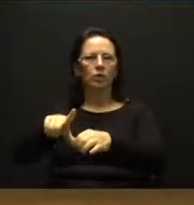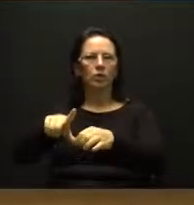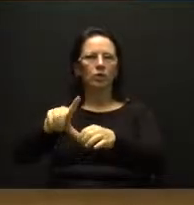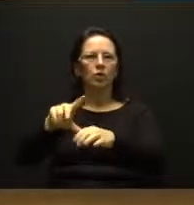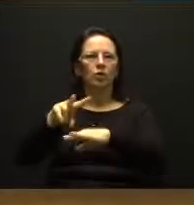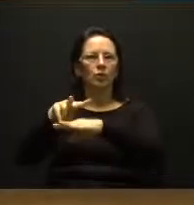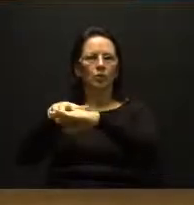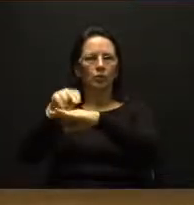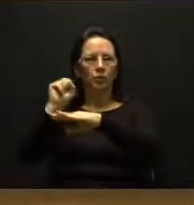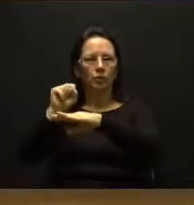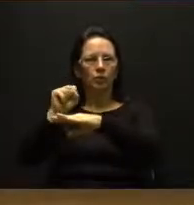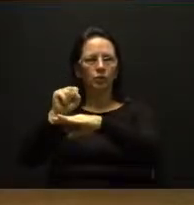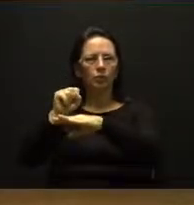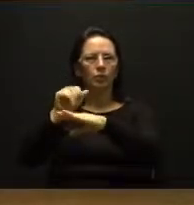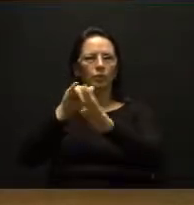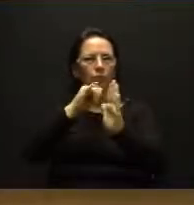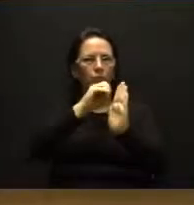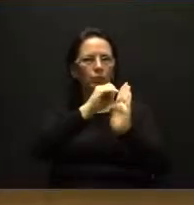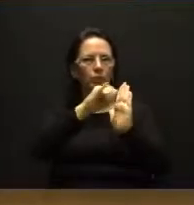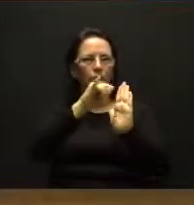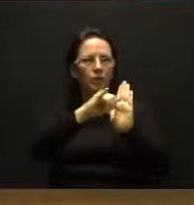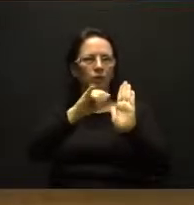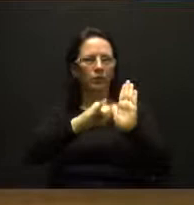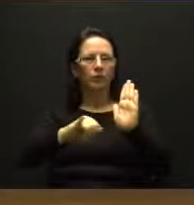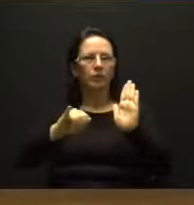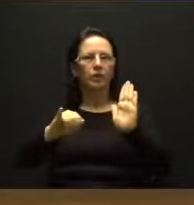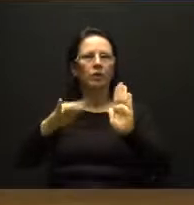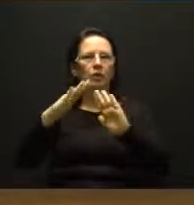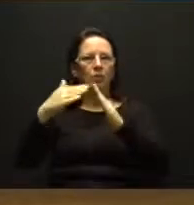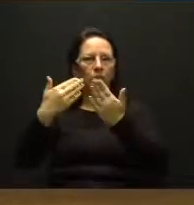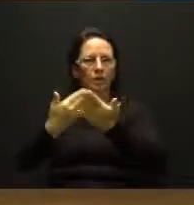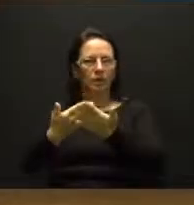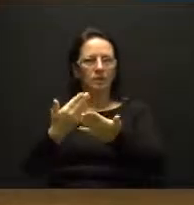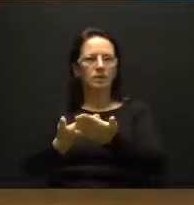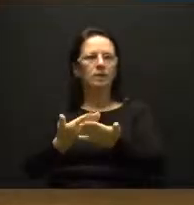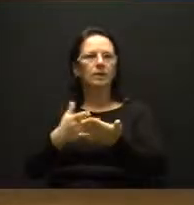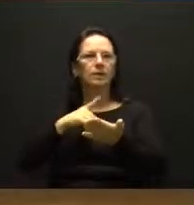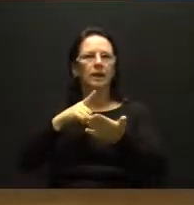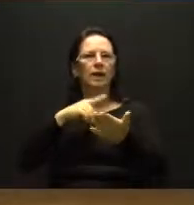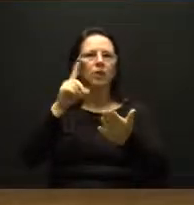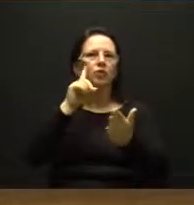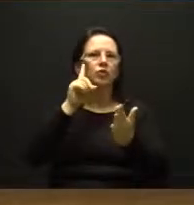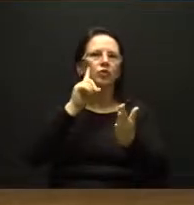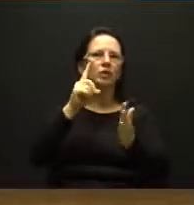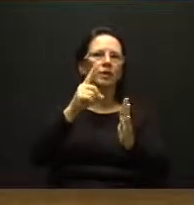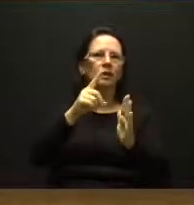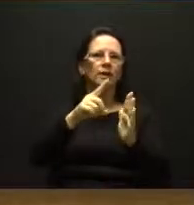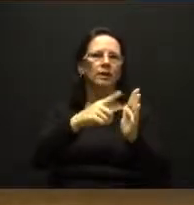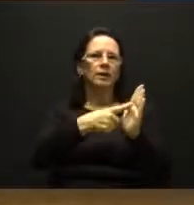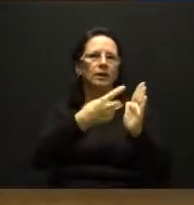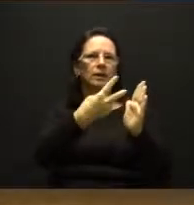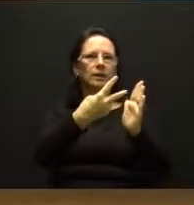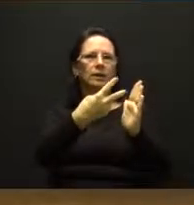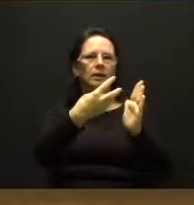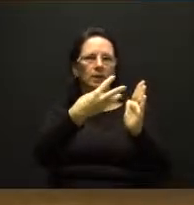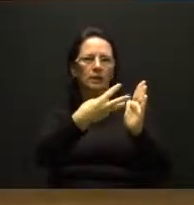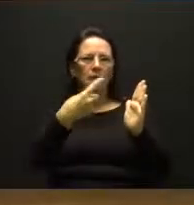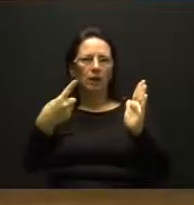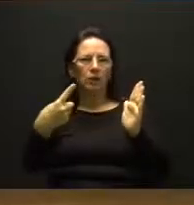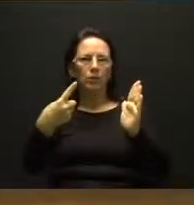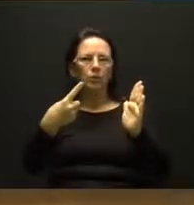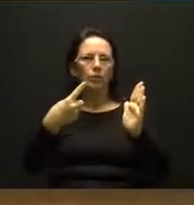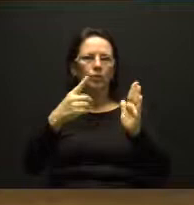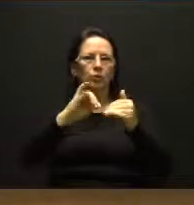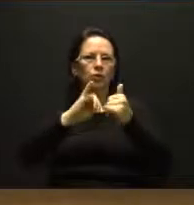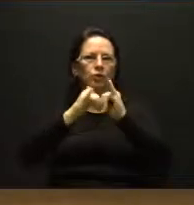convocação para que informando as conveniadas até o dia 31 de julho até 31 de